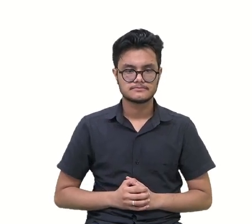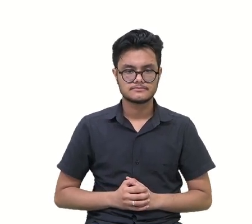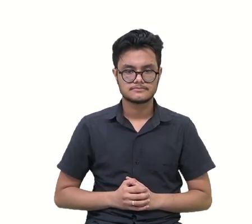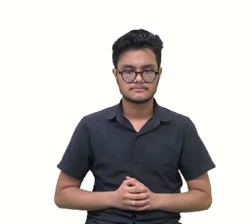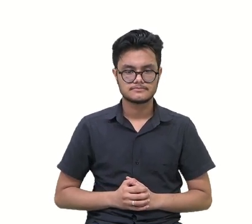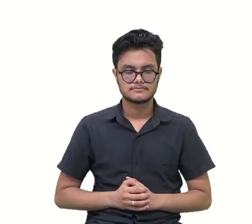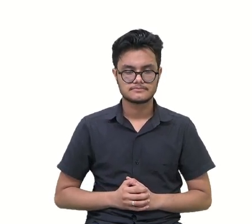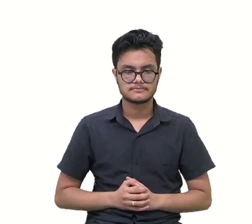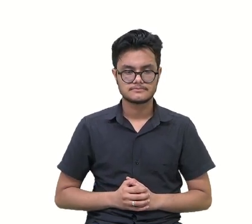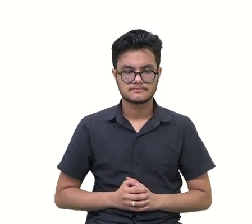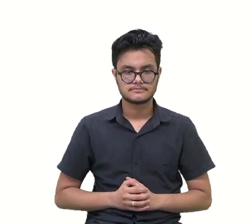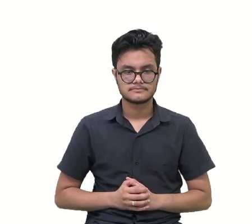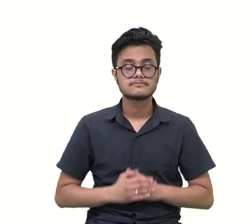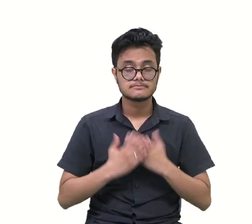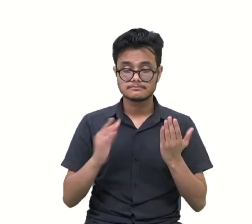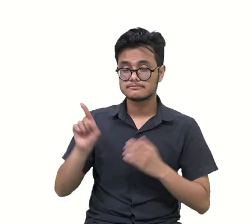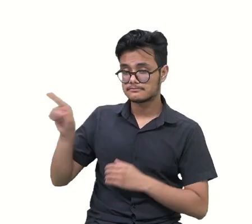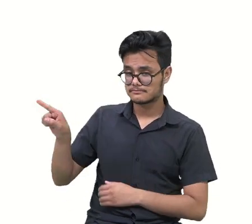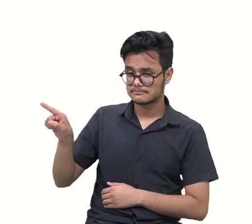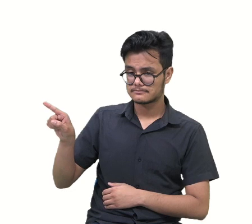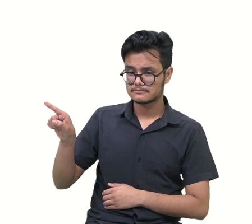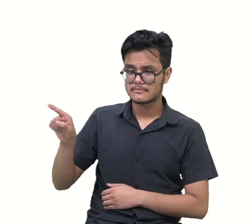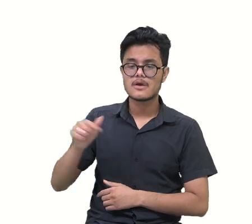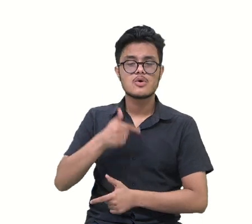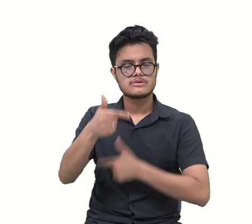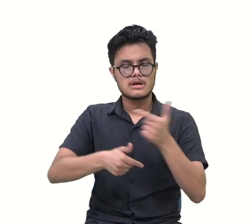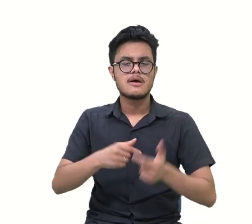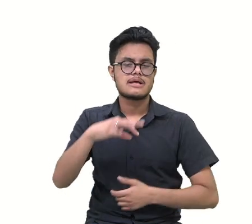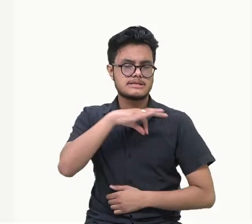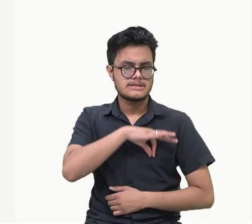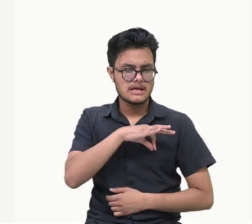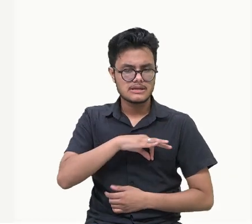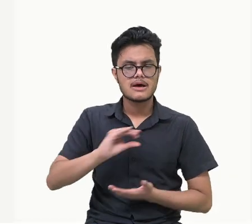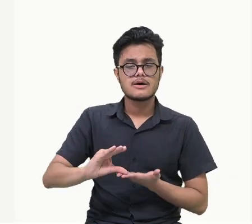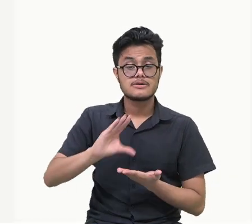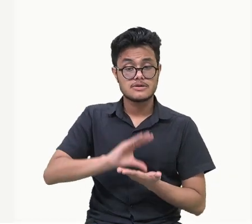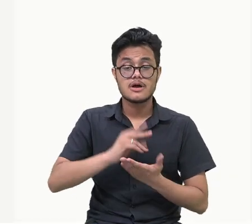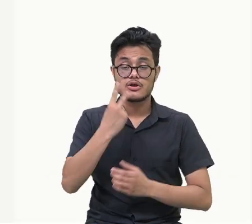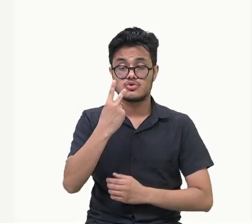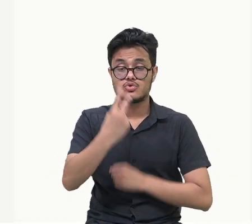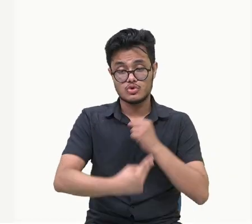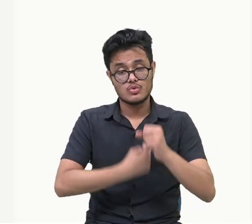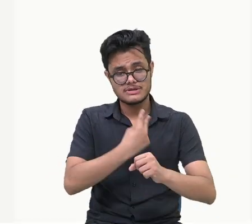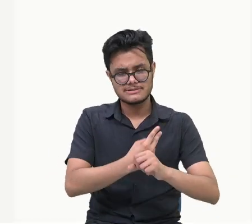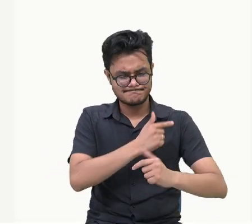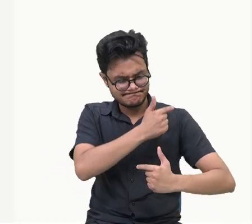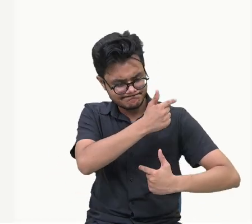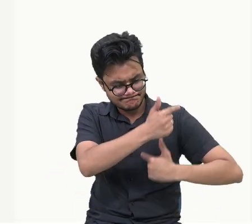1909,62, tá? Então, isso aqui é o que o funcionário vai receber, o que ele vai estar ganhando, né?